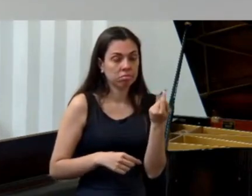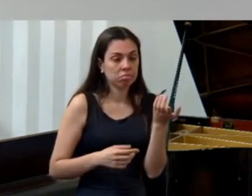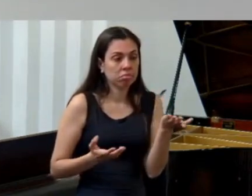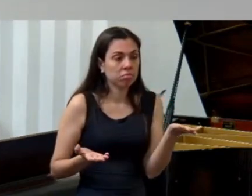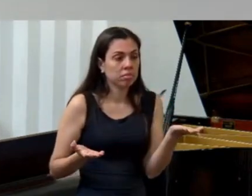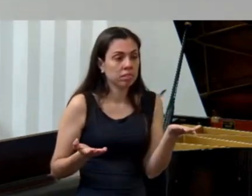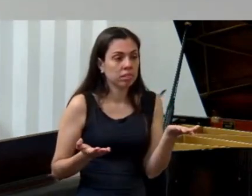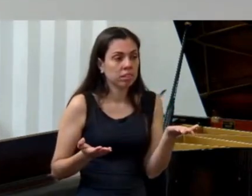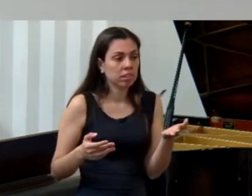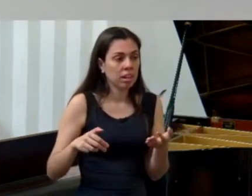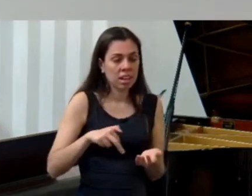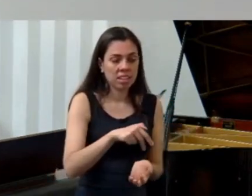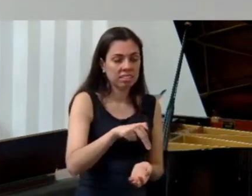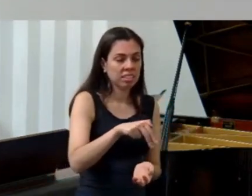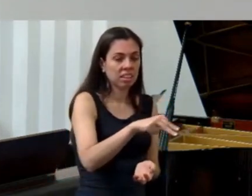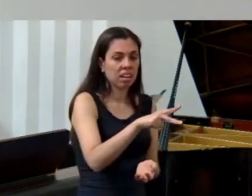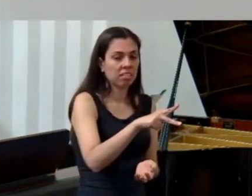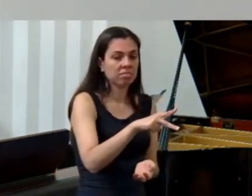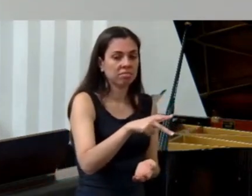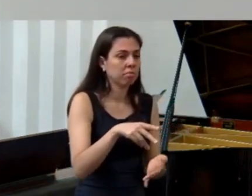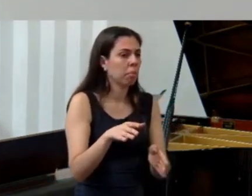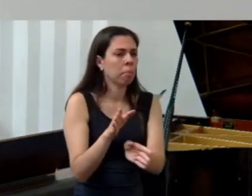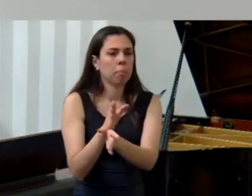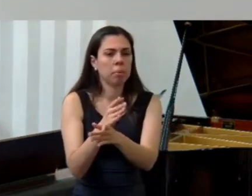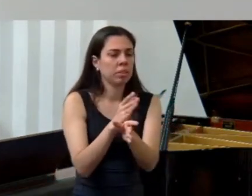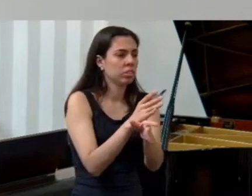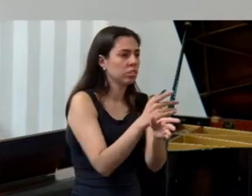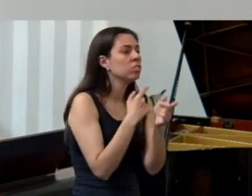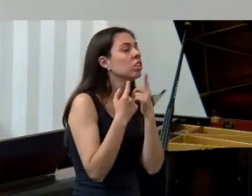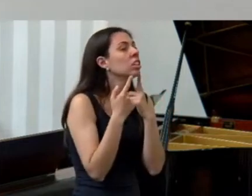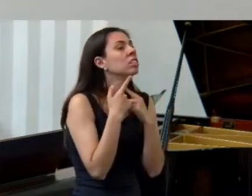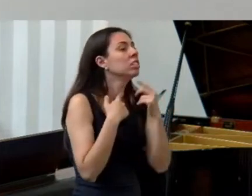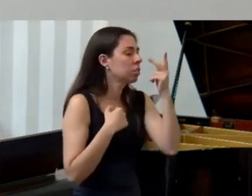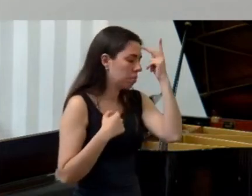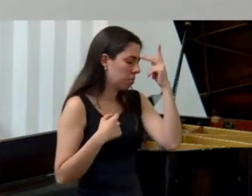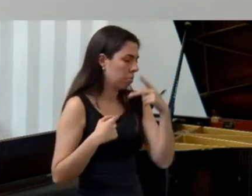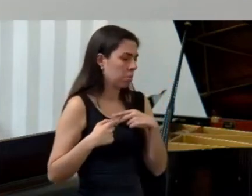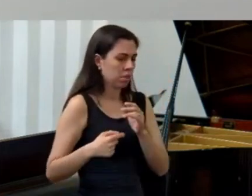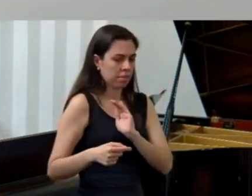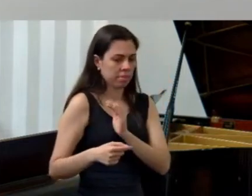seguir, andar conforme os desejos do nosso próprio coração.